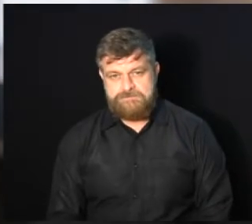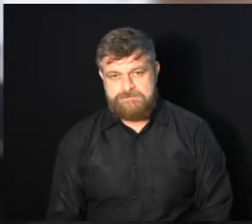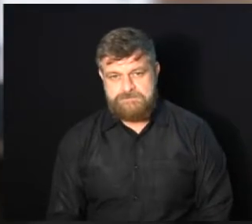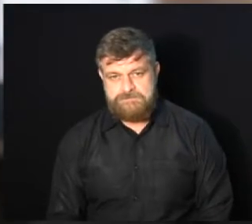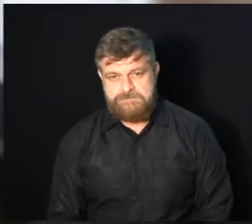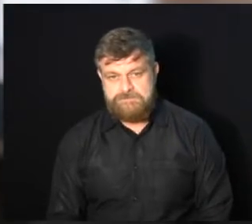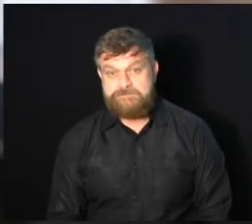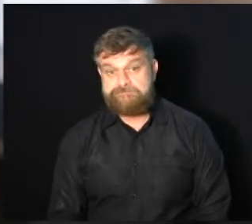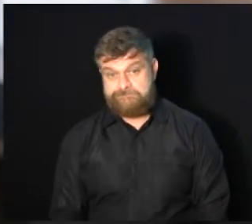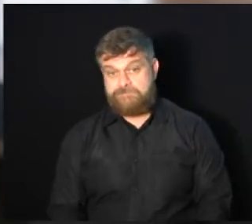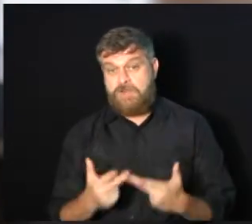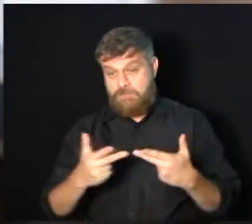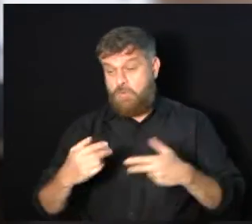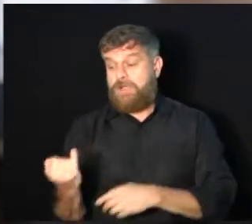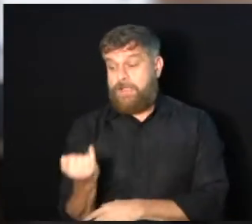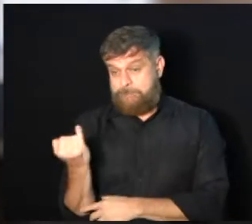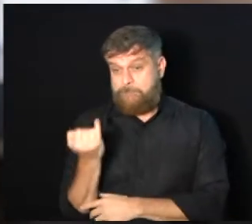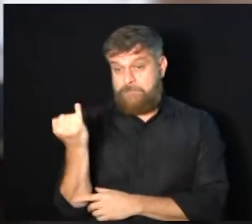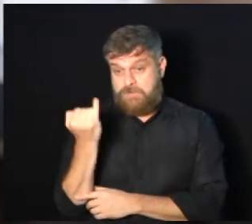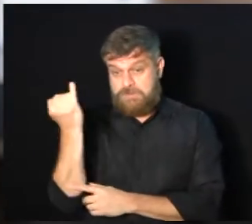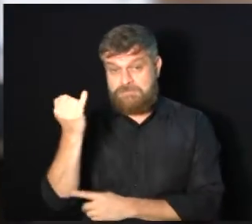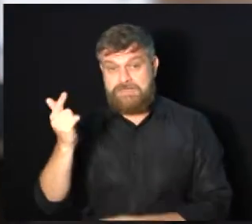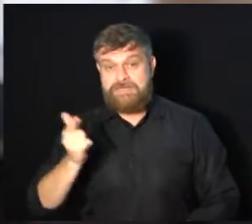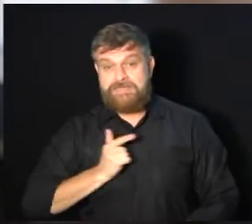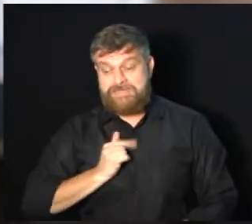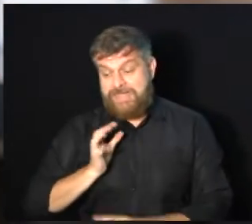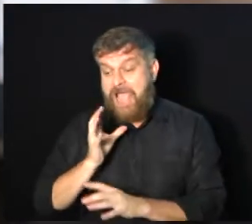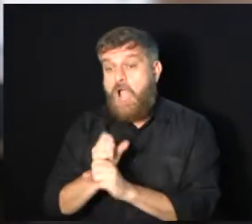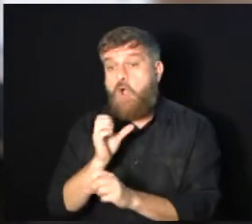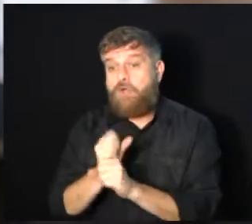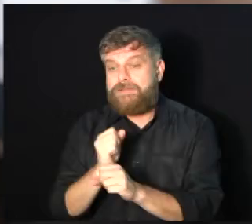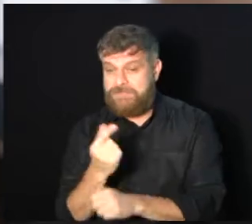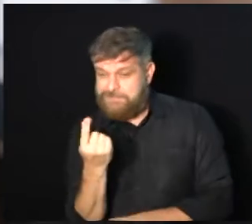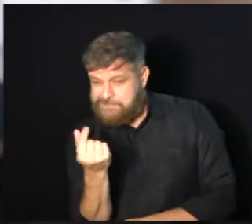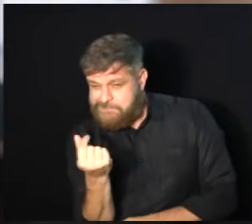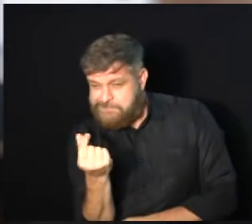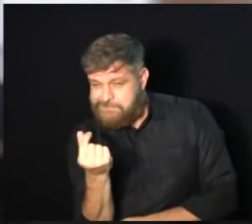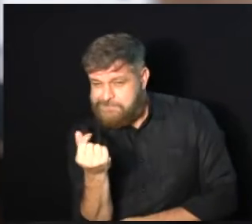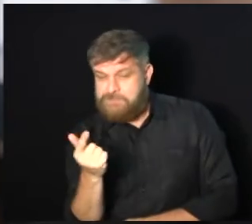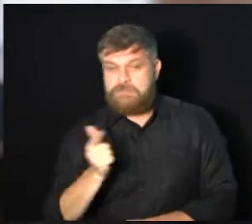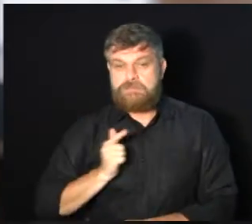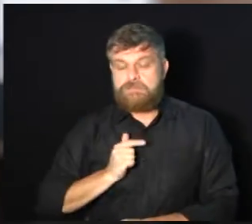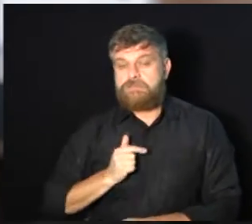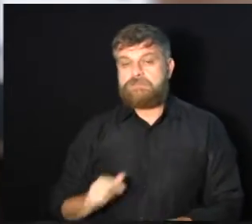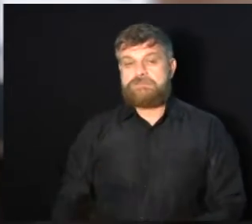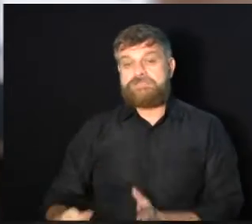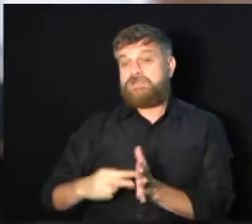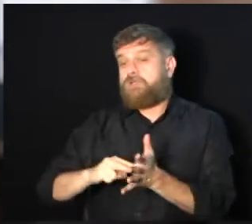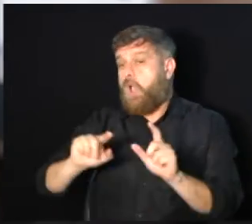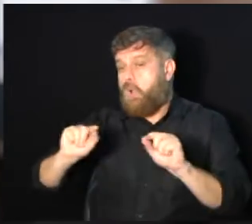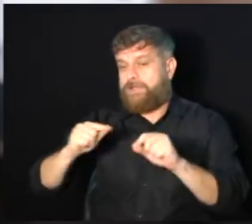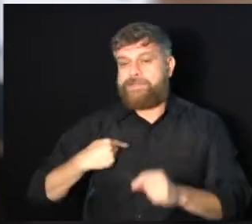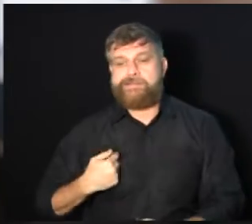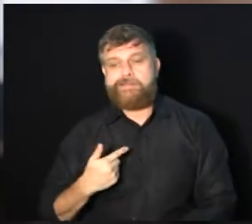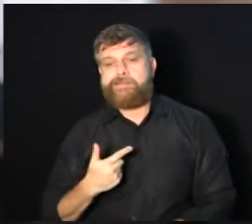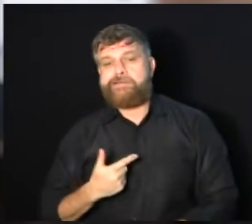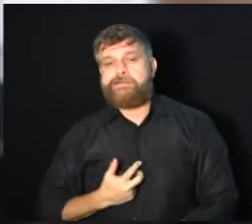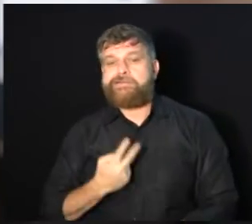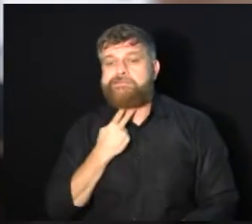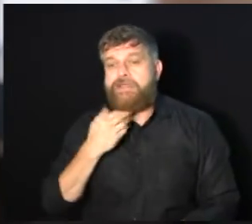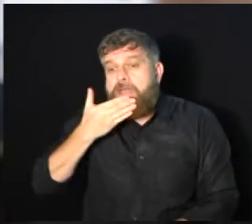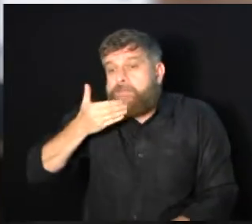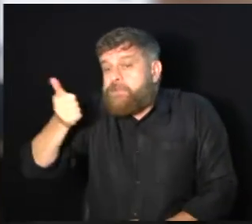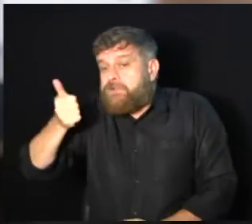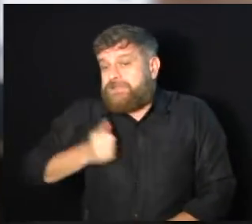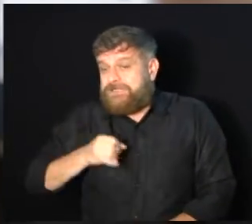É uma das coisas mais importantes de você ter a sua contabilidade. É aquela coisa, né, André? Eu não consigo